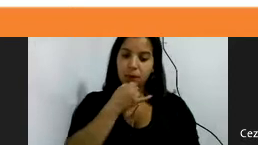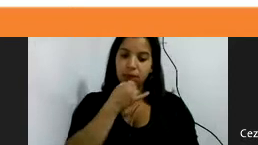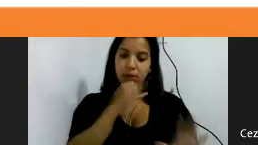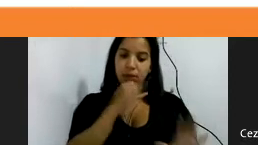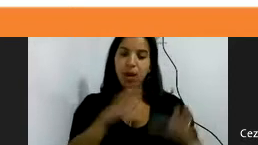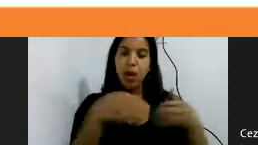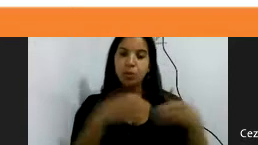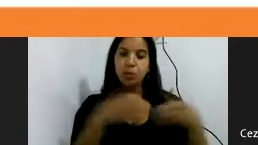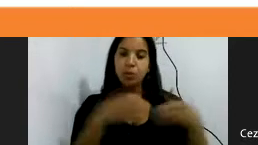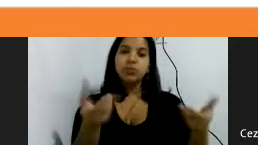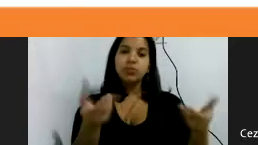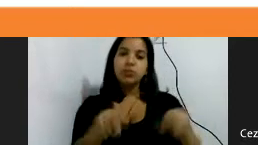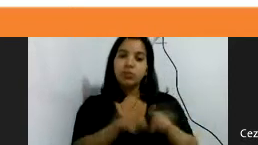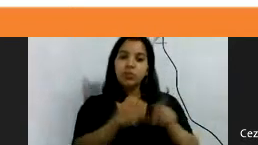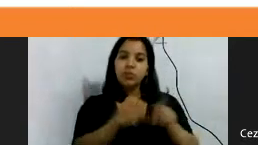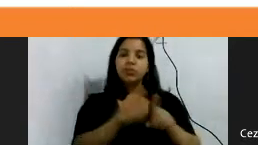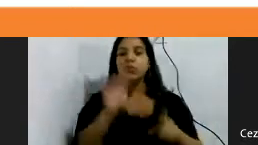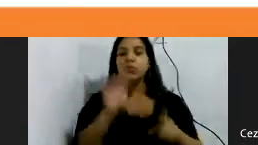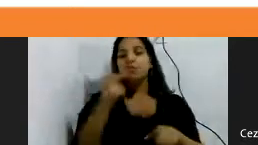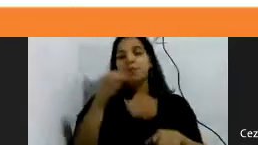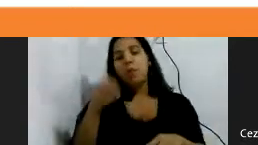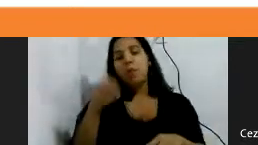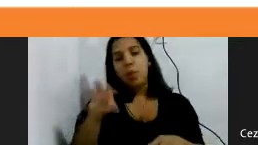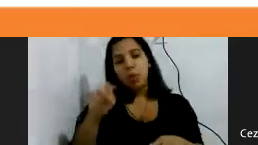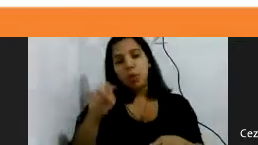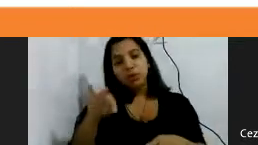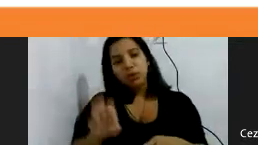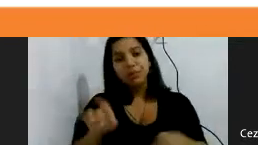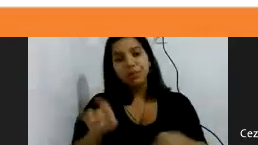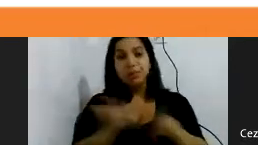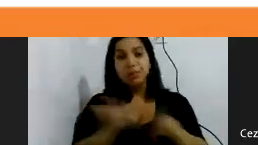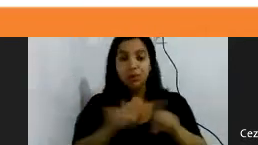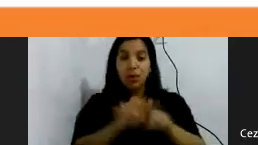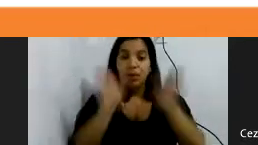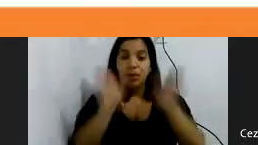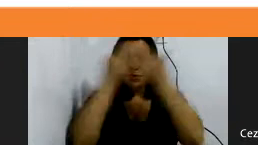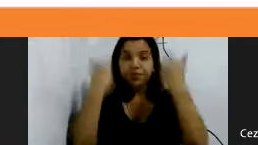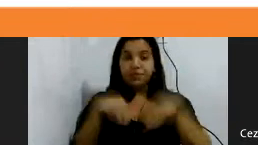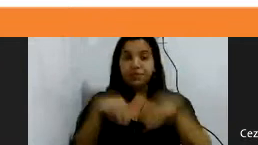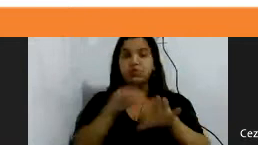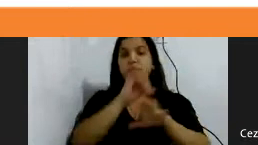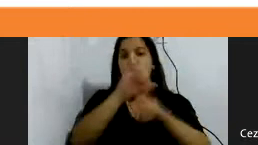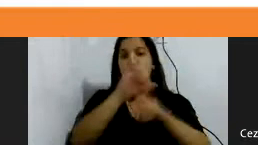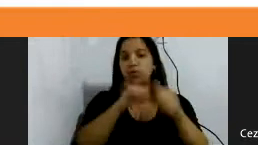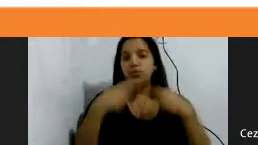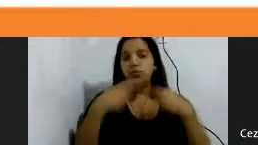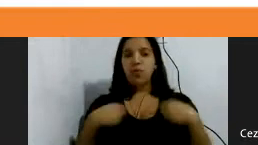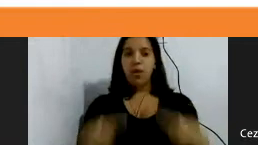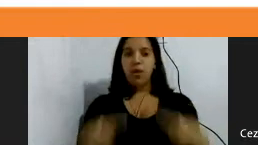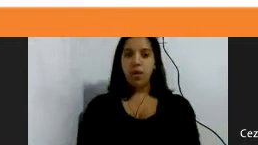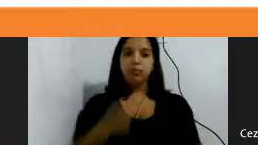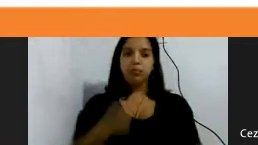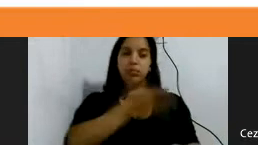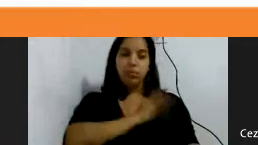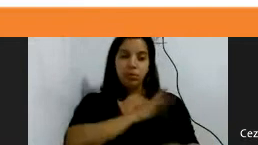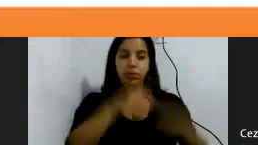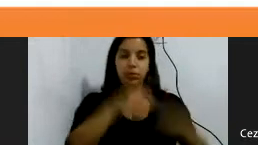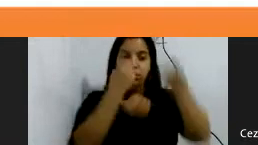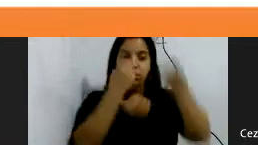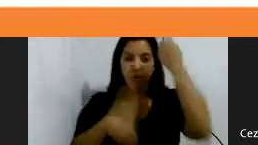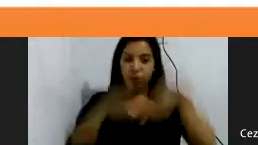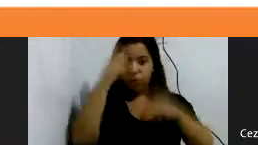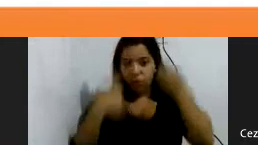hemocomponentes, e cofatores que fisiológicos afetam a função cardiopulmonar e a circulação.